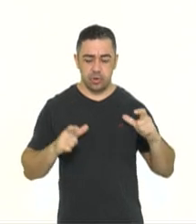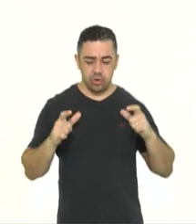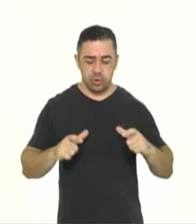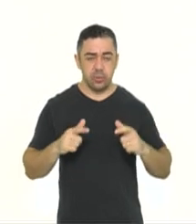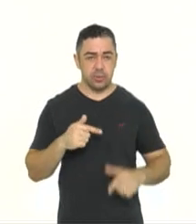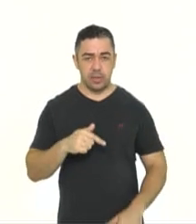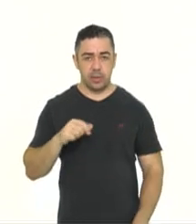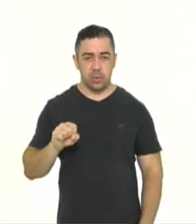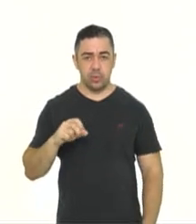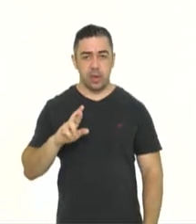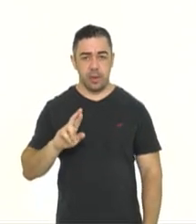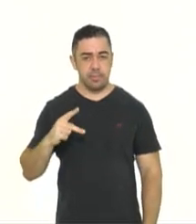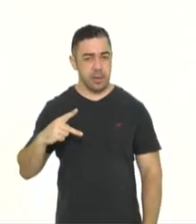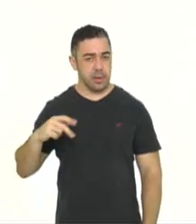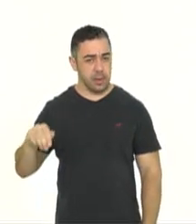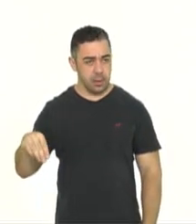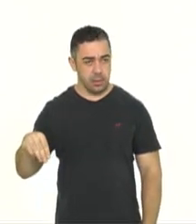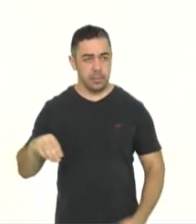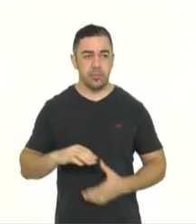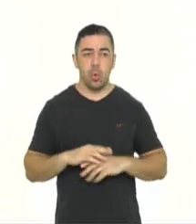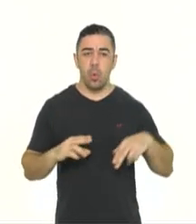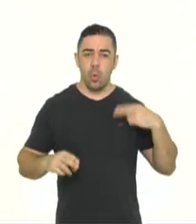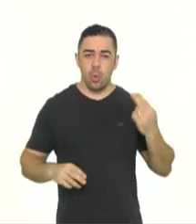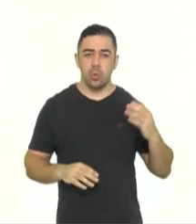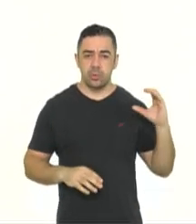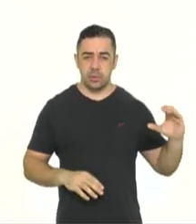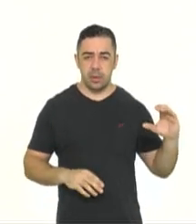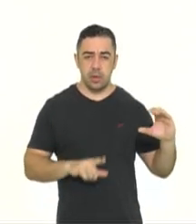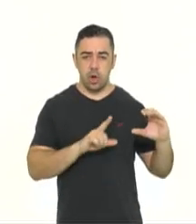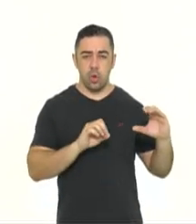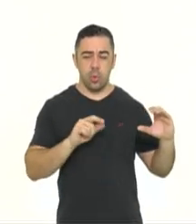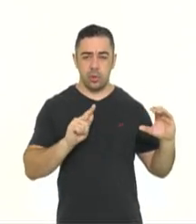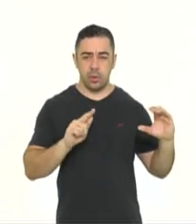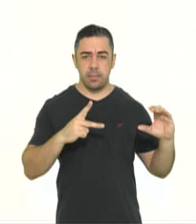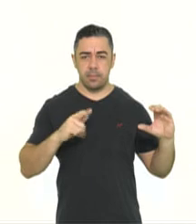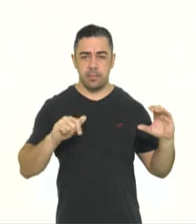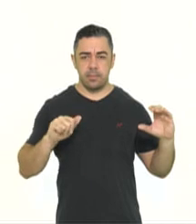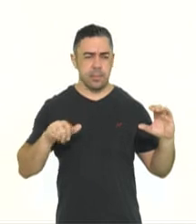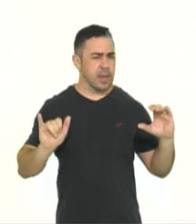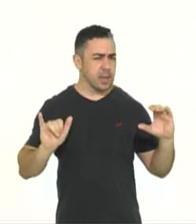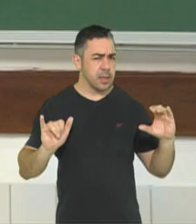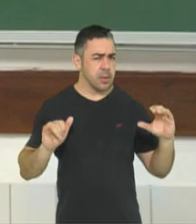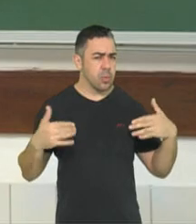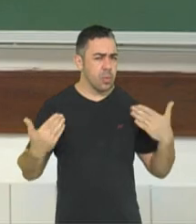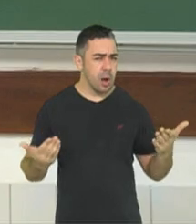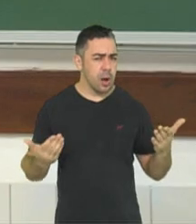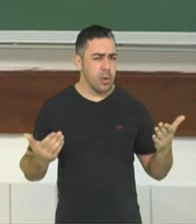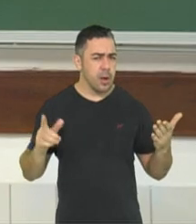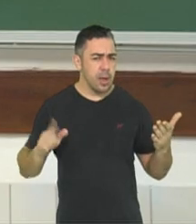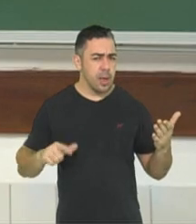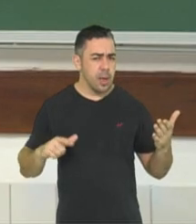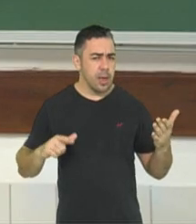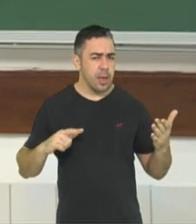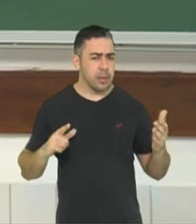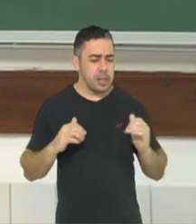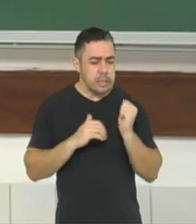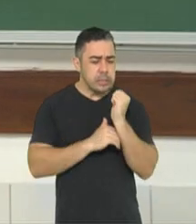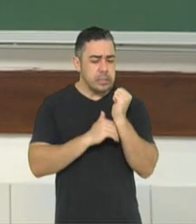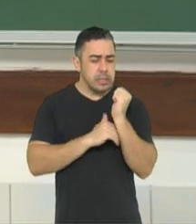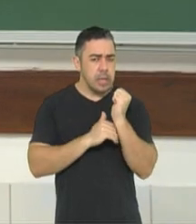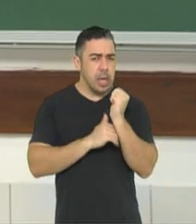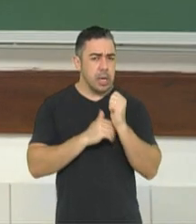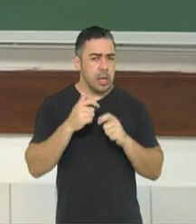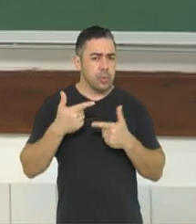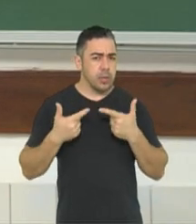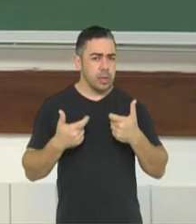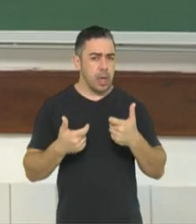78 RPM. Ou letra C, long play. E aí, qual que era aquele que era segredo lá